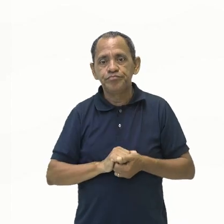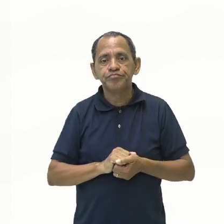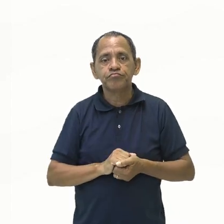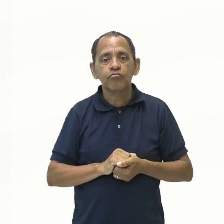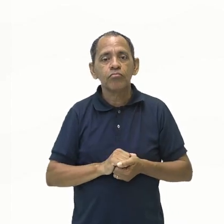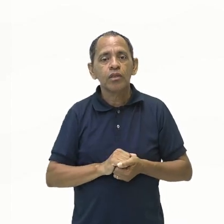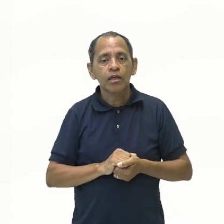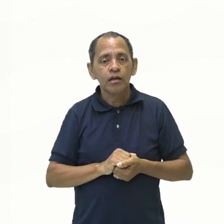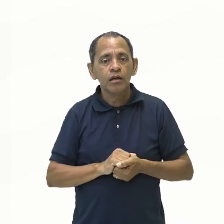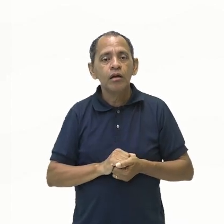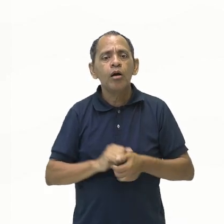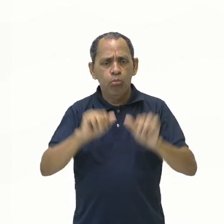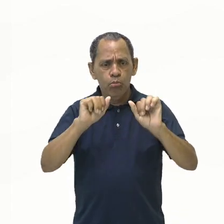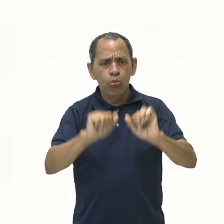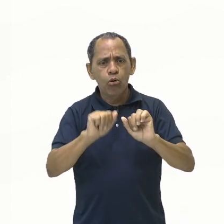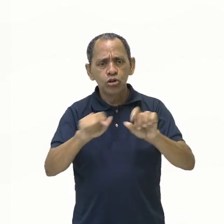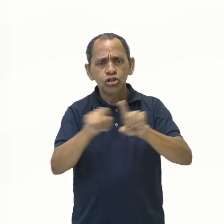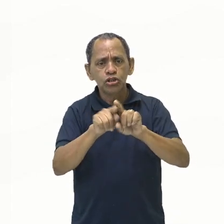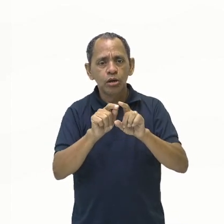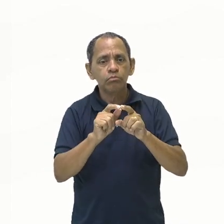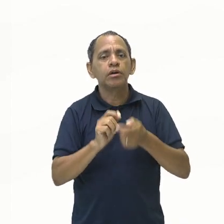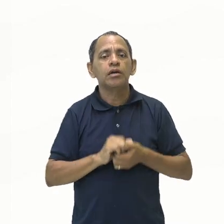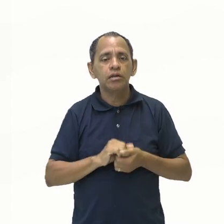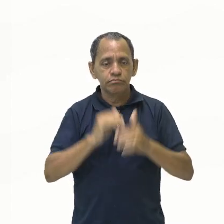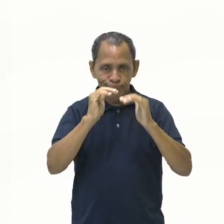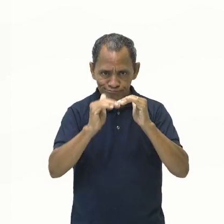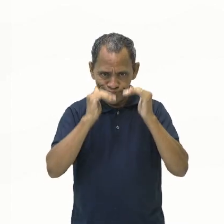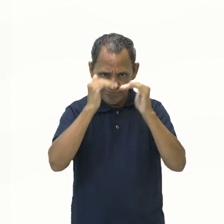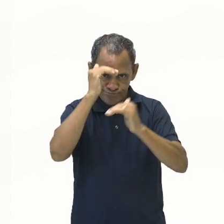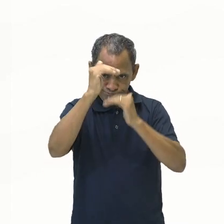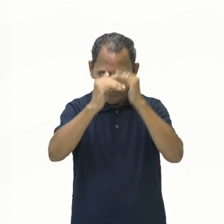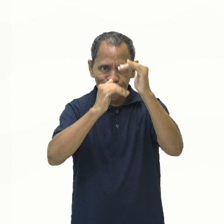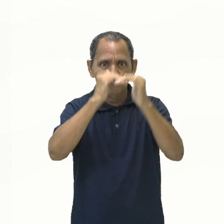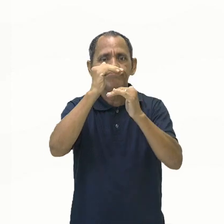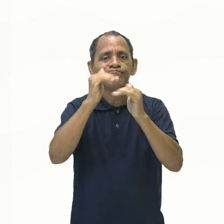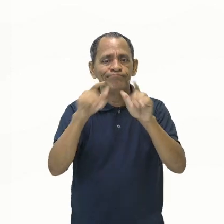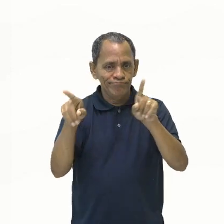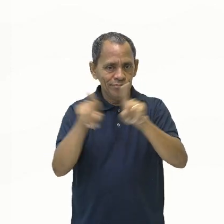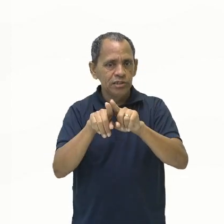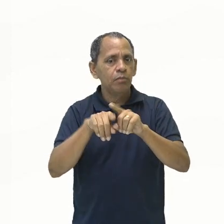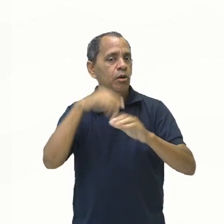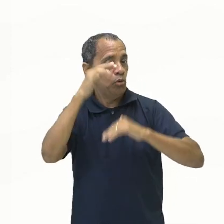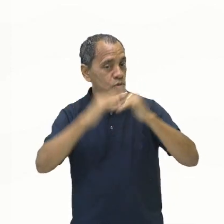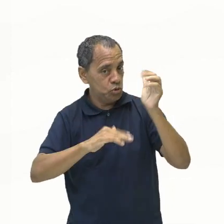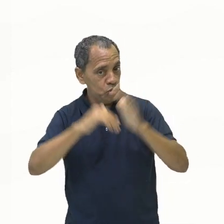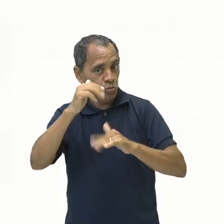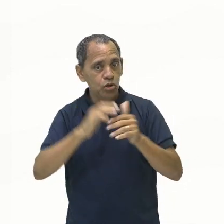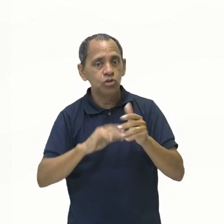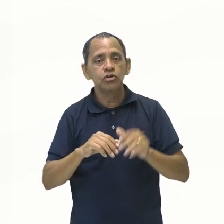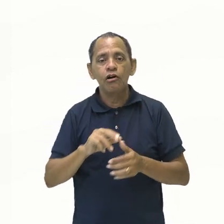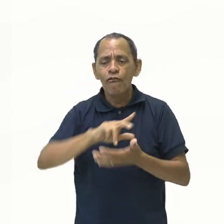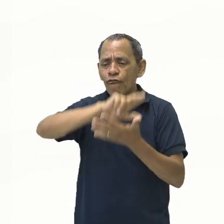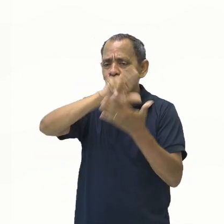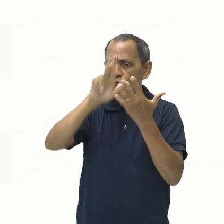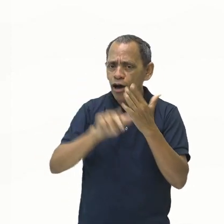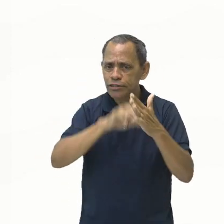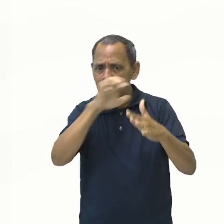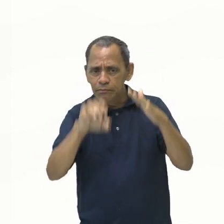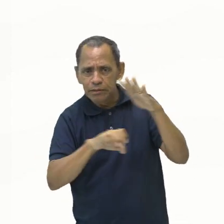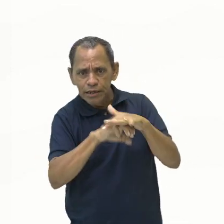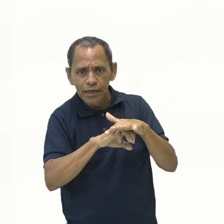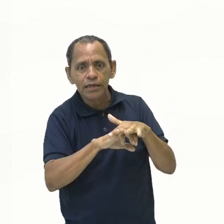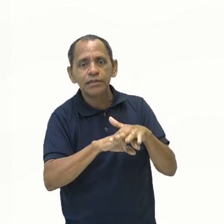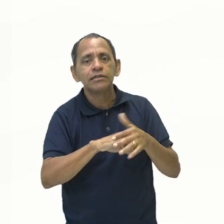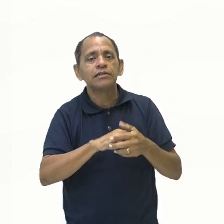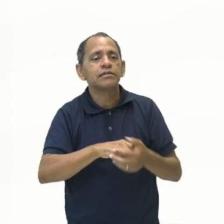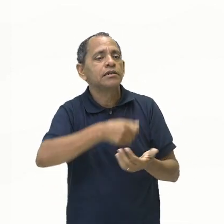a possibilidade de crescimento e progressão de carreira, porque muitas empresas, elas apostam no seu